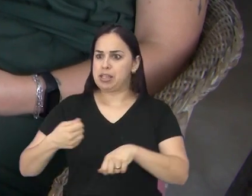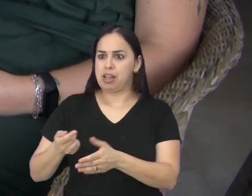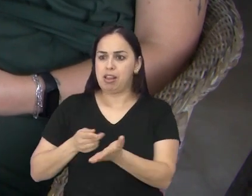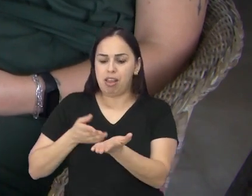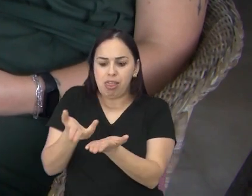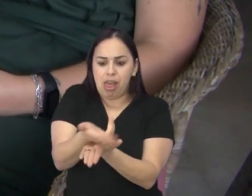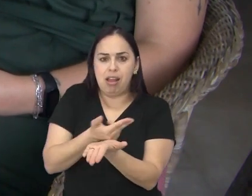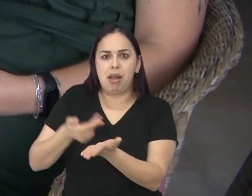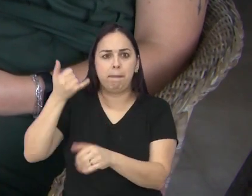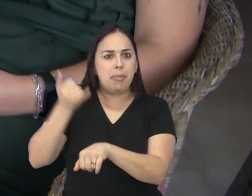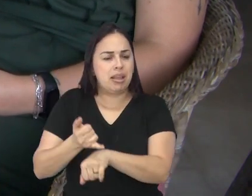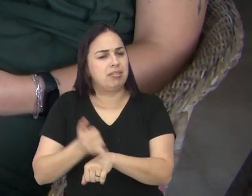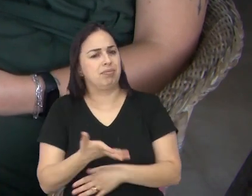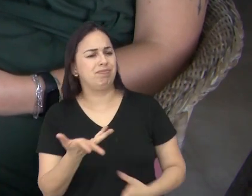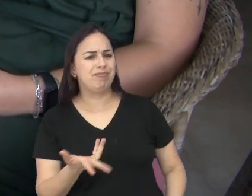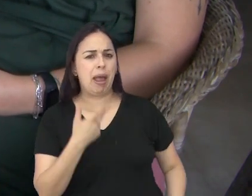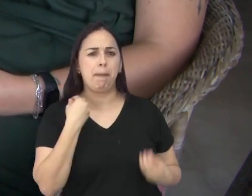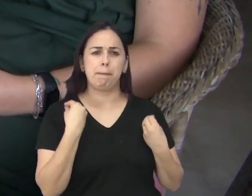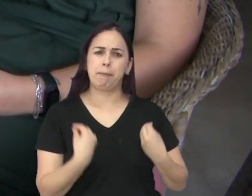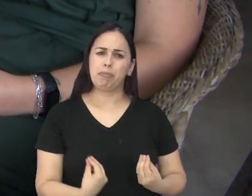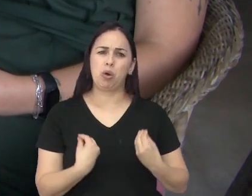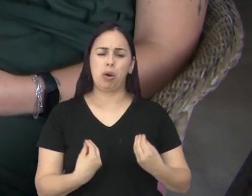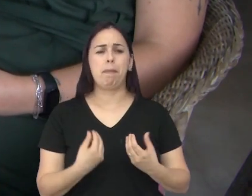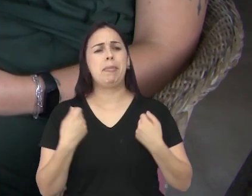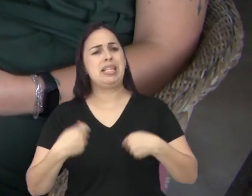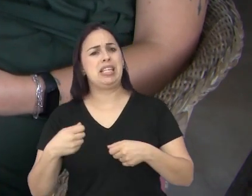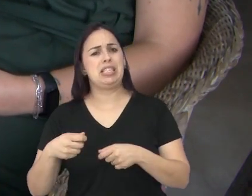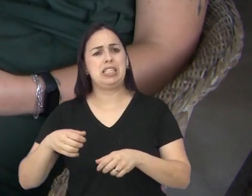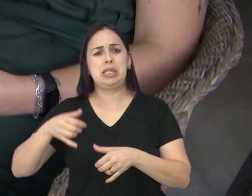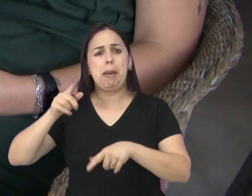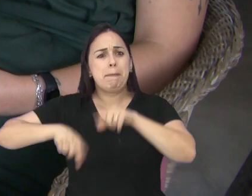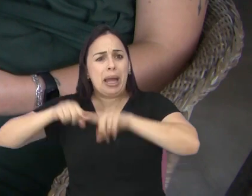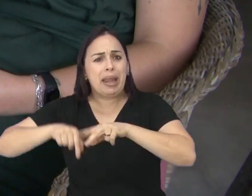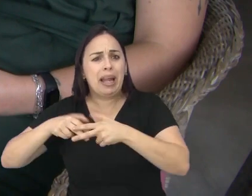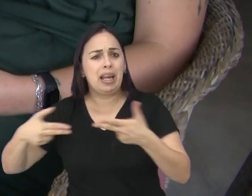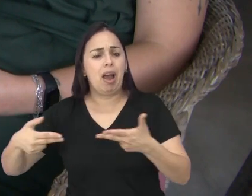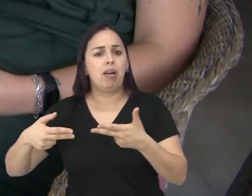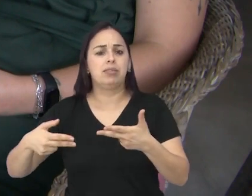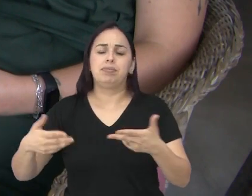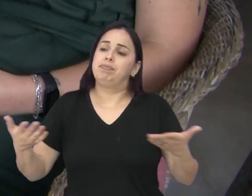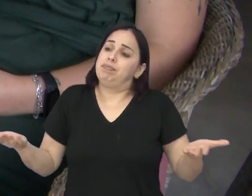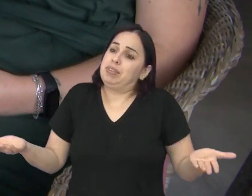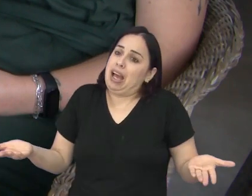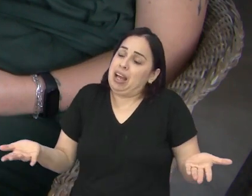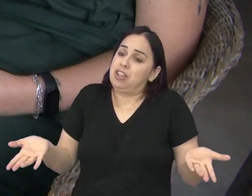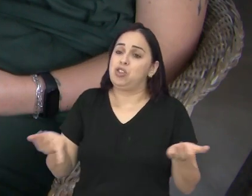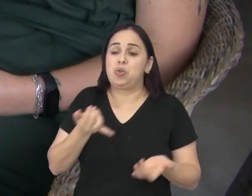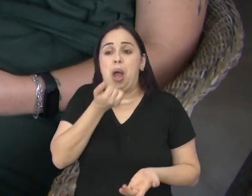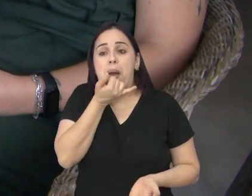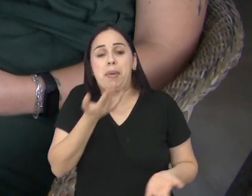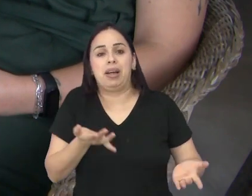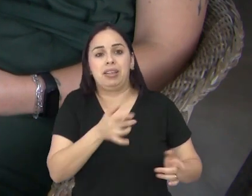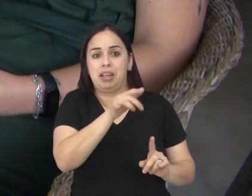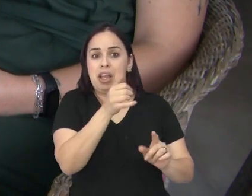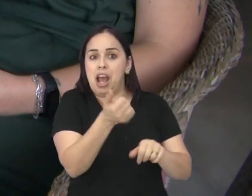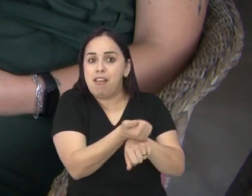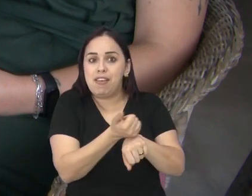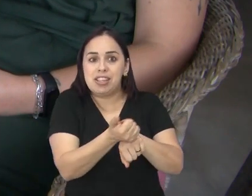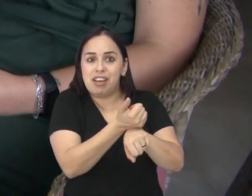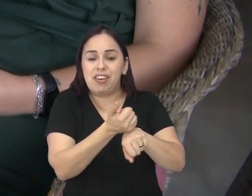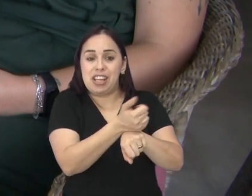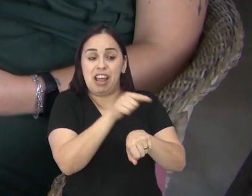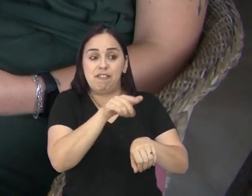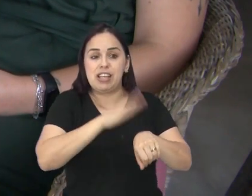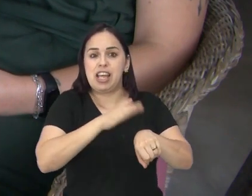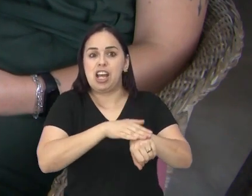né? Eu falei, pô, mas metal precisa de equipamento. Ele falou, cara, fazer o quê? E esse artista fazia chilo, e